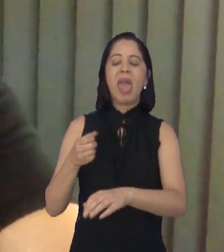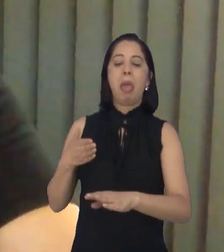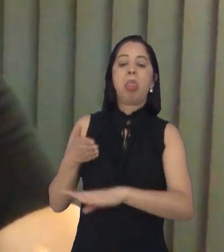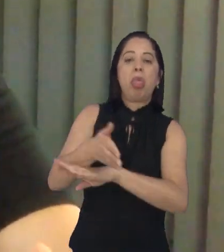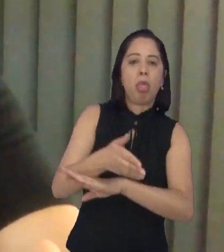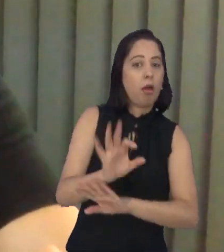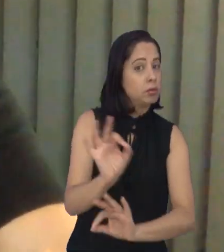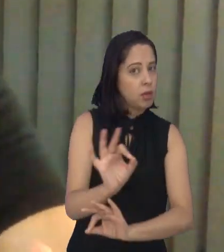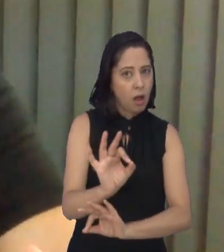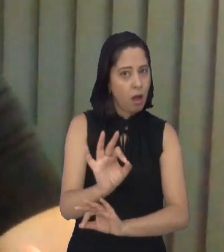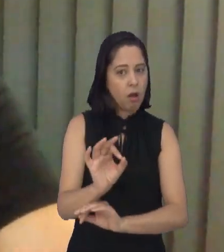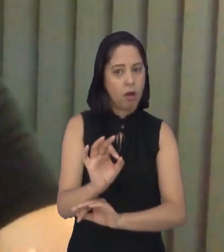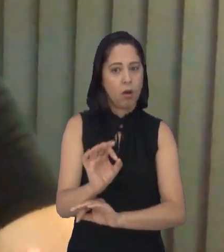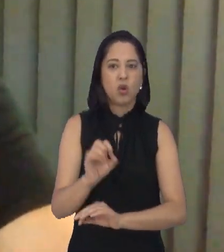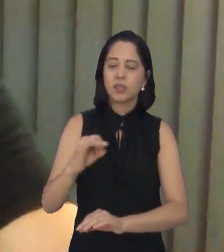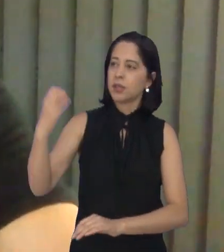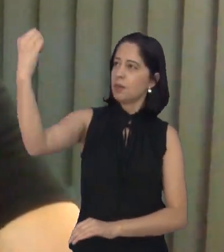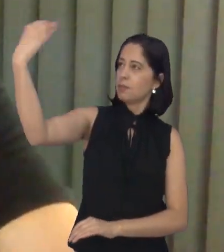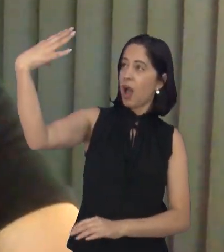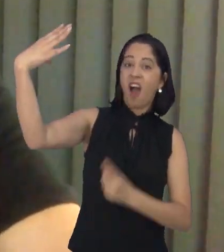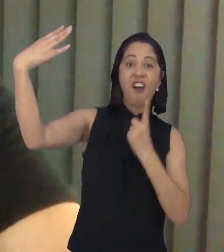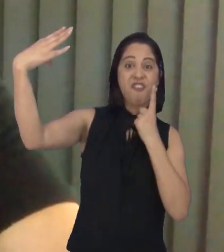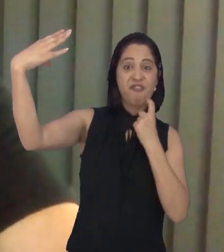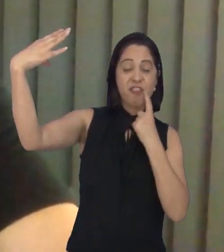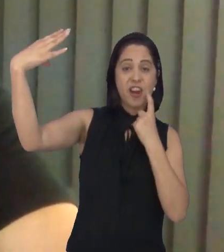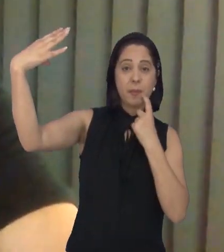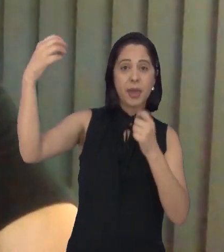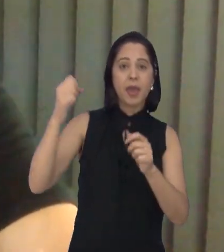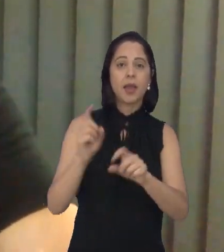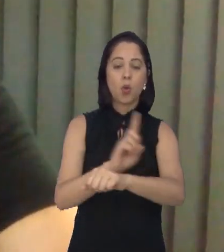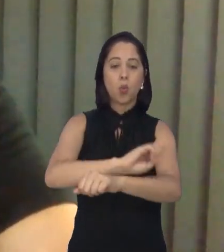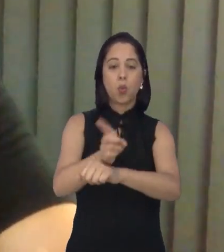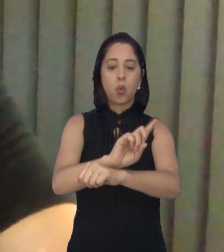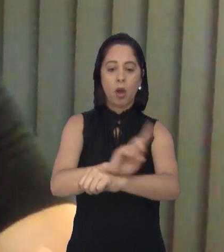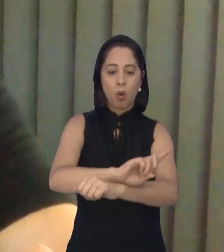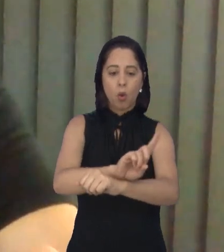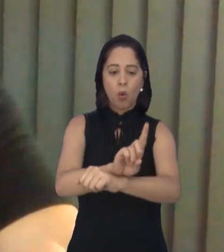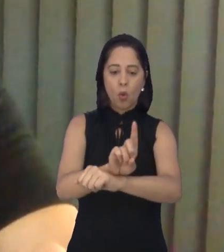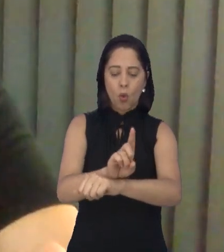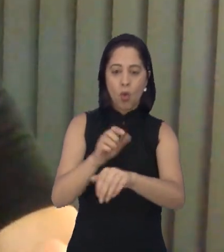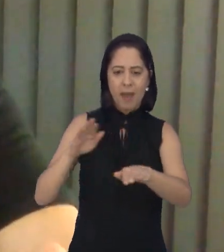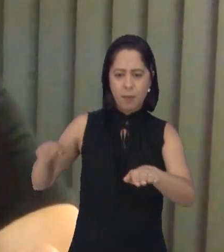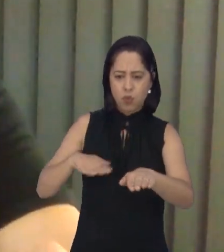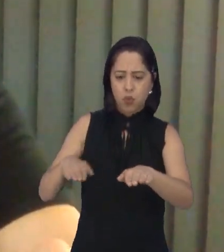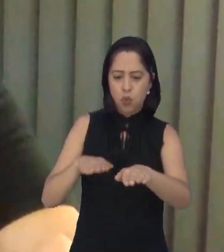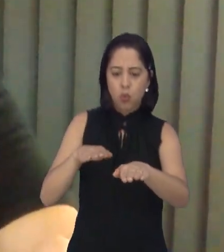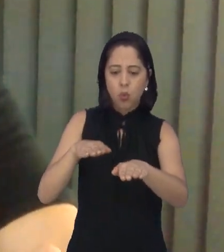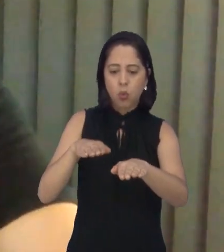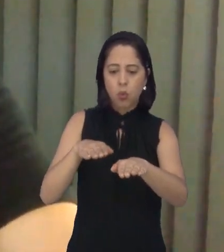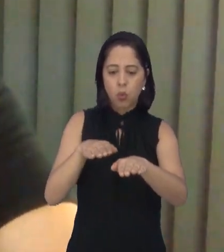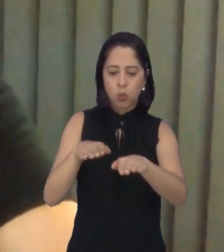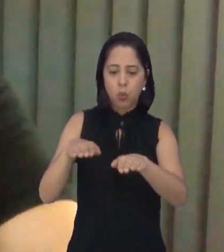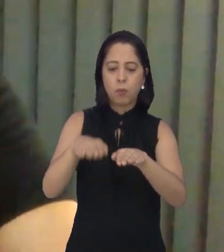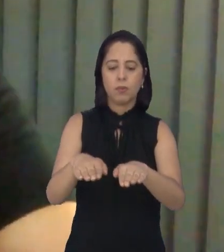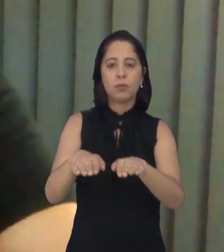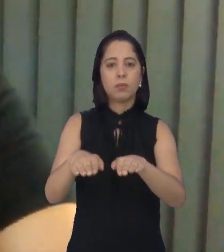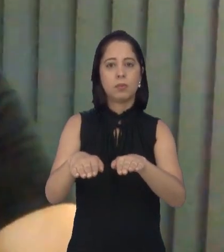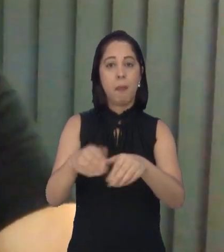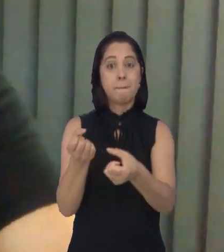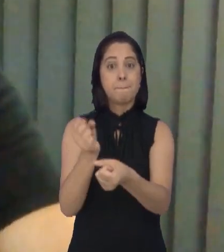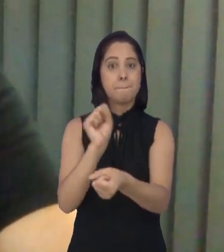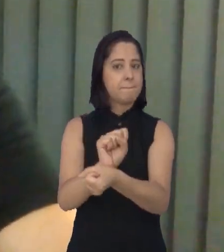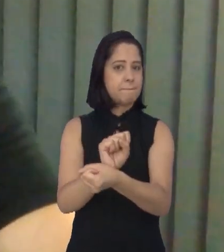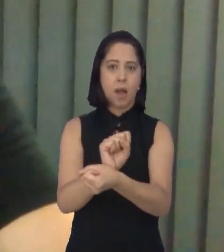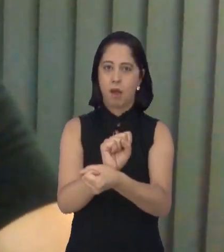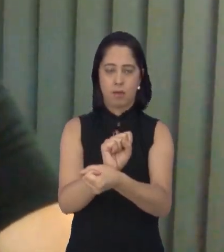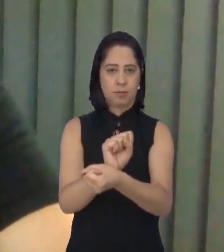amarelo. Então, você sabe que o semáforo vai ficar vermelho, reduza a velocidade, pare, para que você não, de repente, ultrapasse